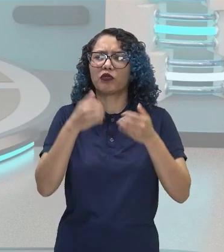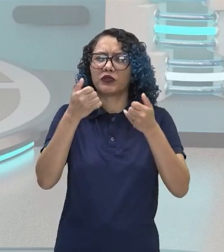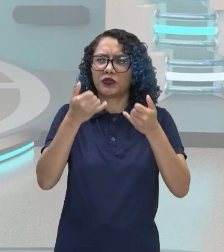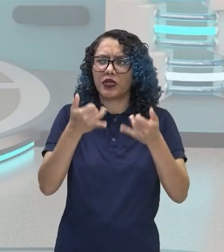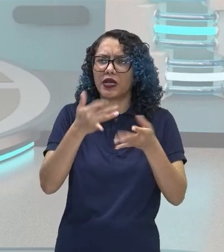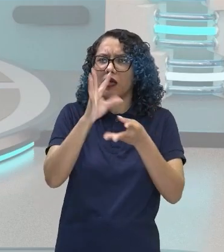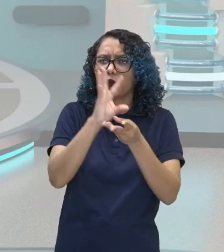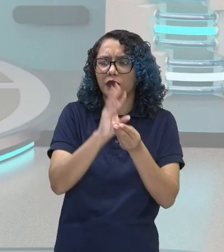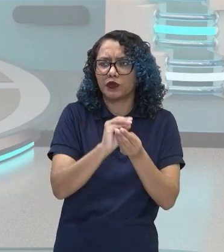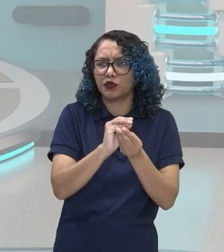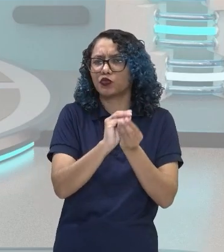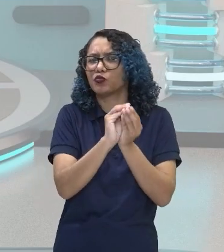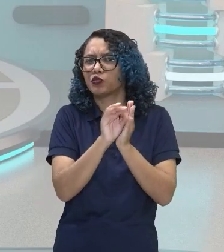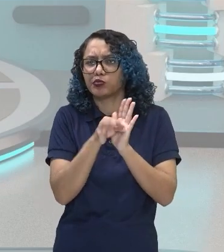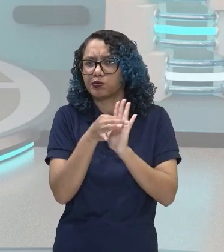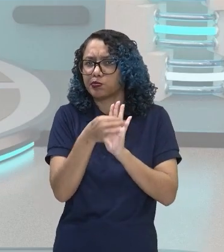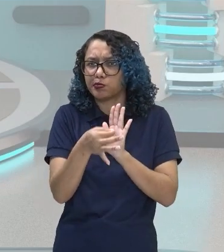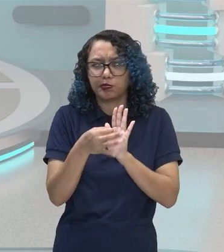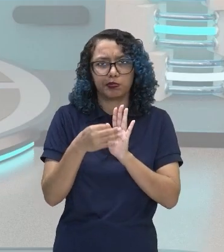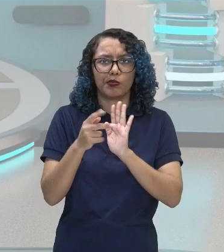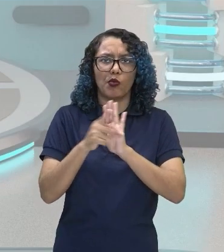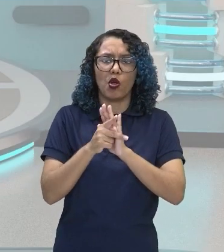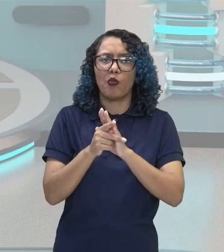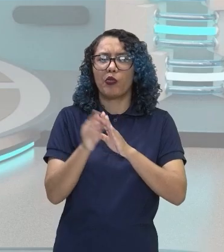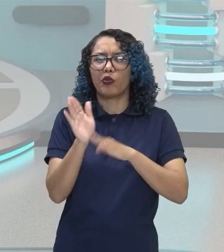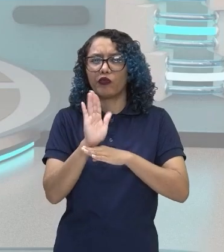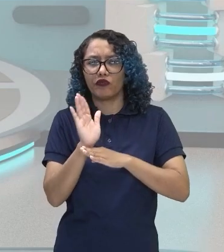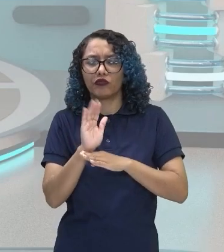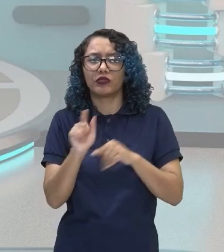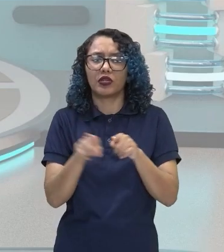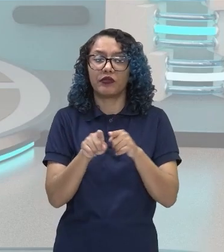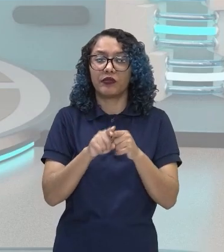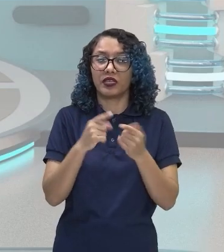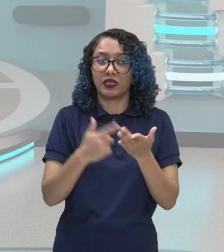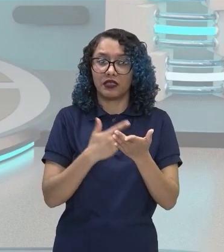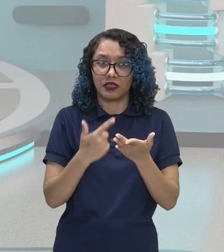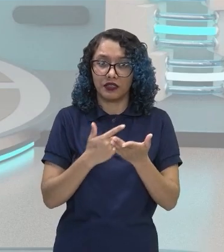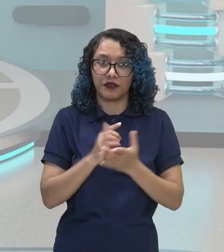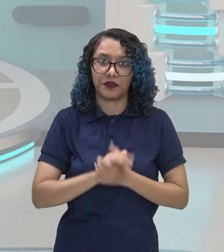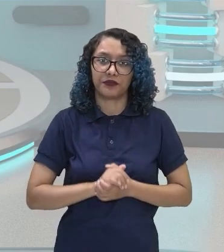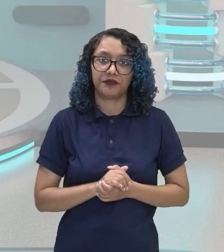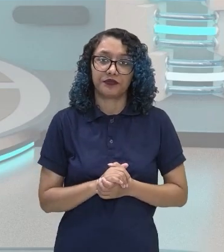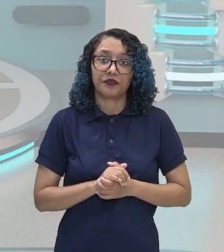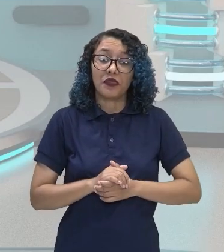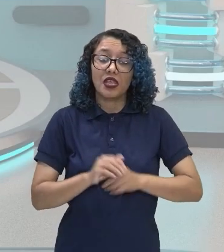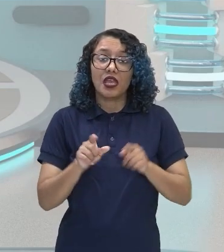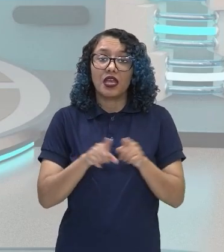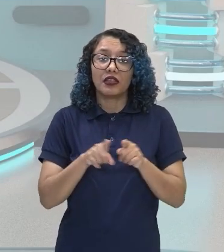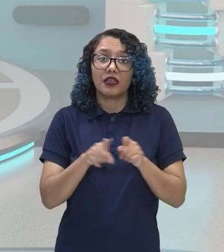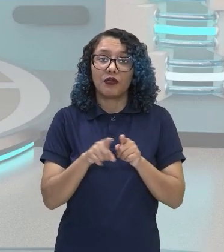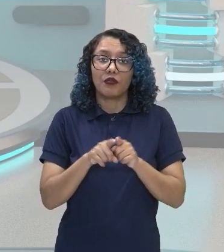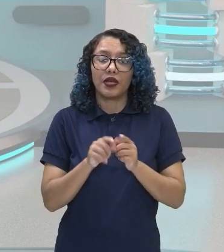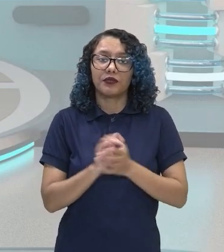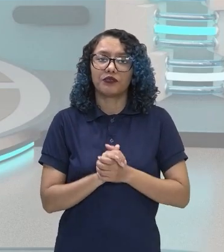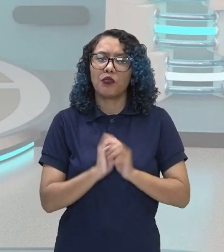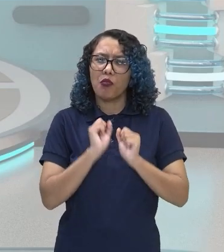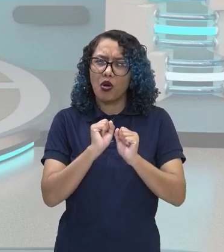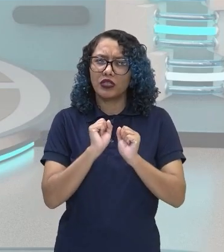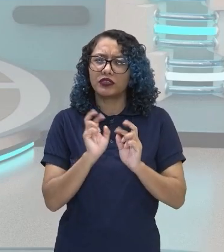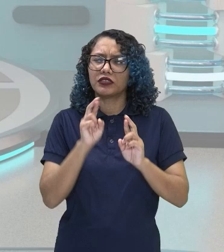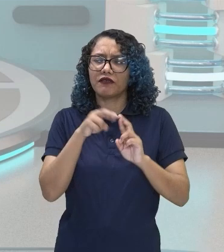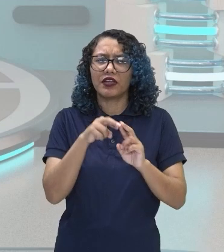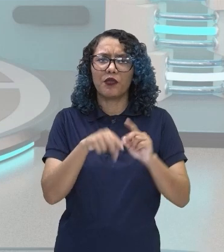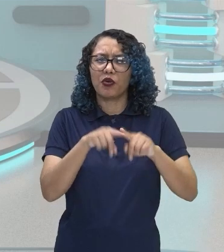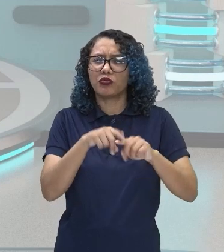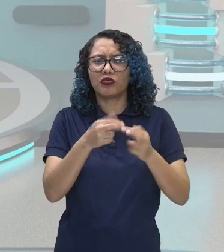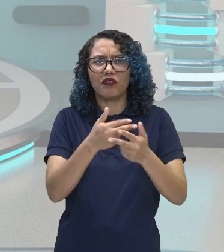é? E uma resenha pode se dedicar a diferentes produtos, chamamos de produtos, né? Pode ser, como eu disse,